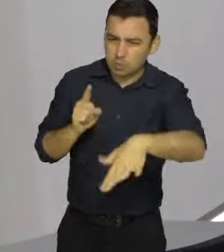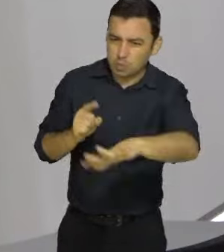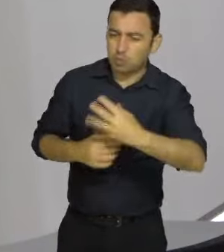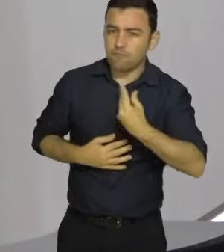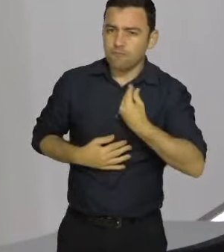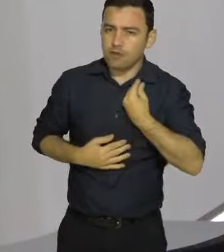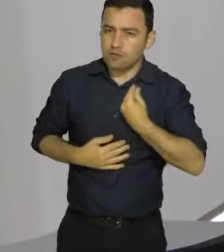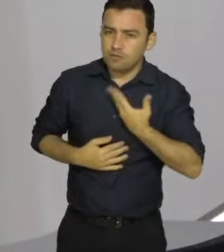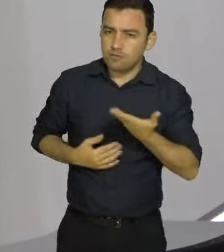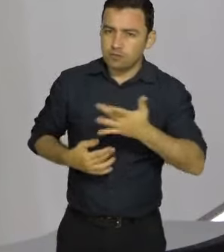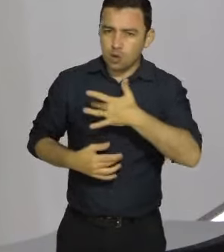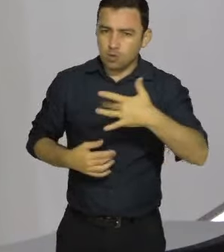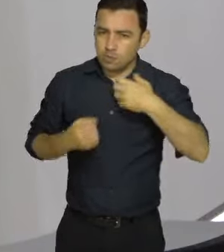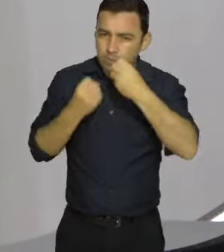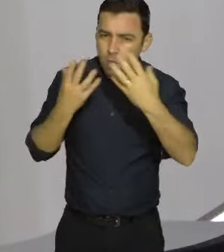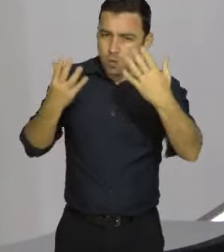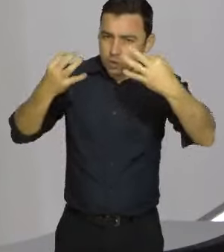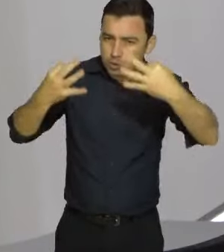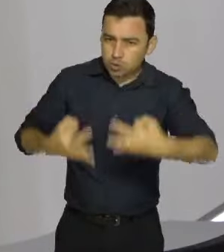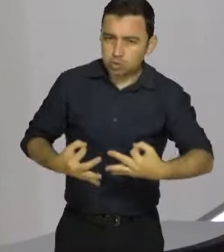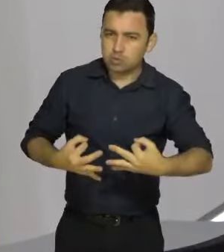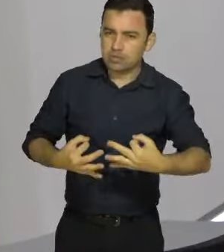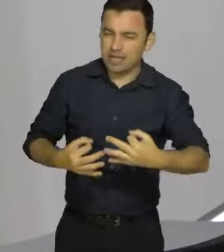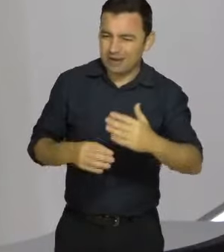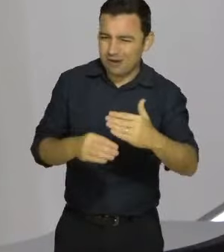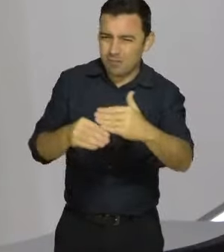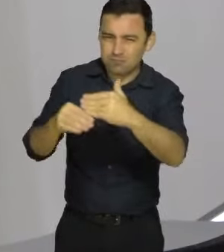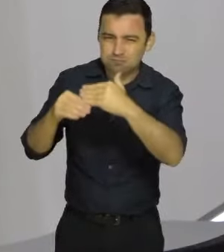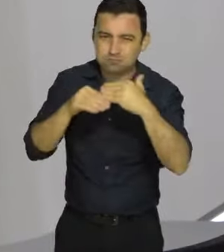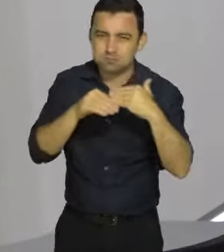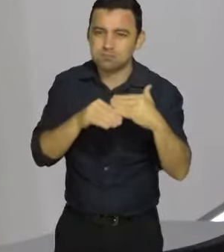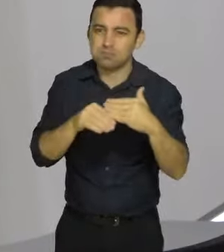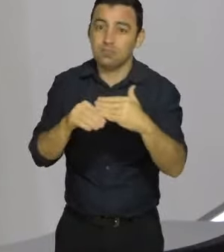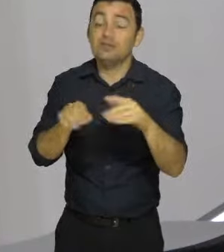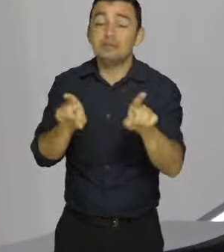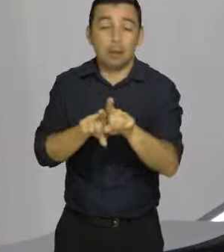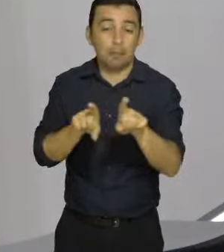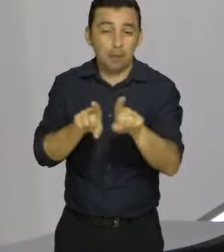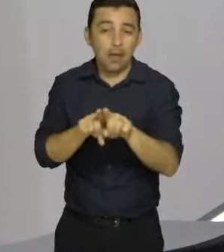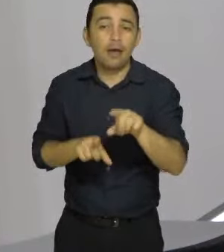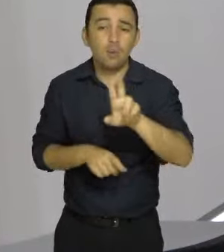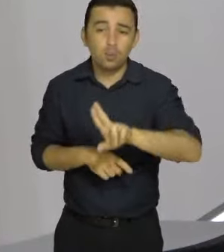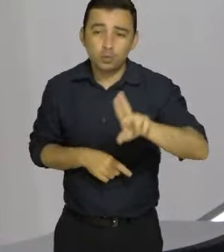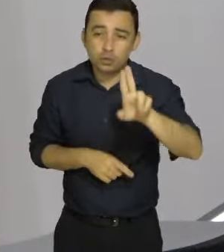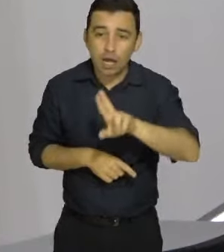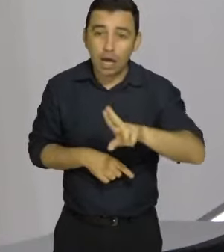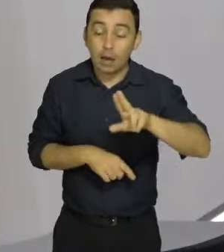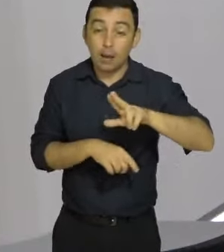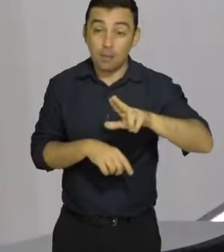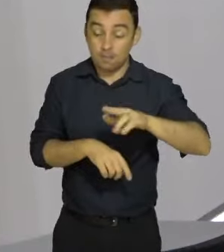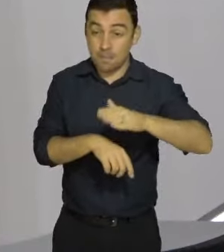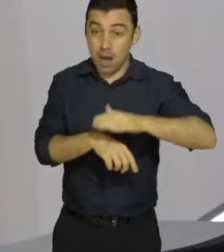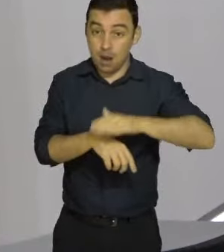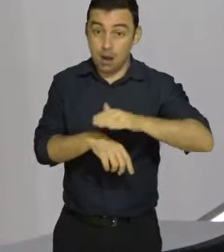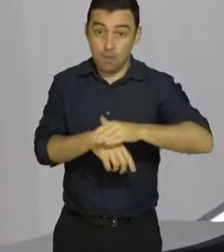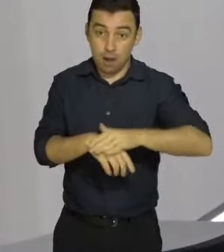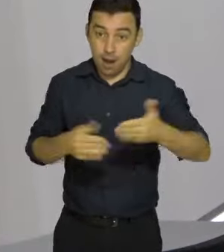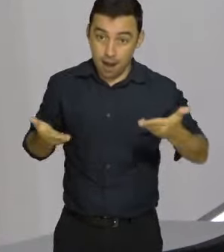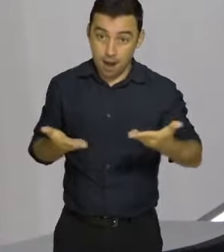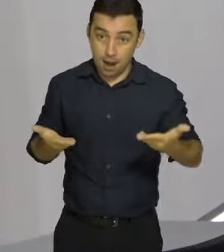saudável, justa e igualitária, é também utilizar tal oportunidade